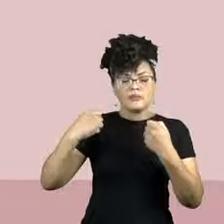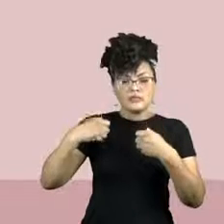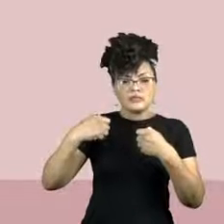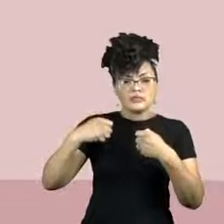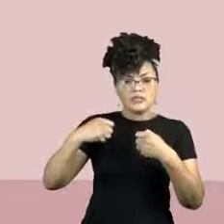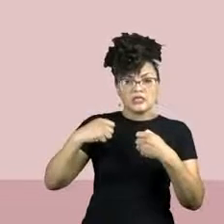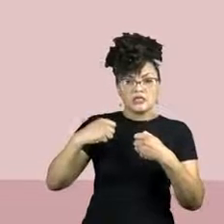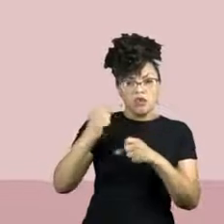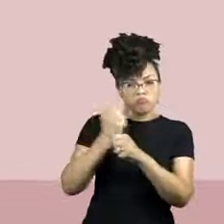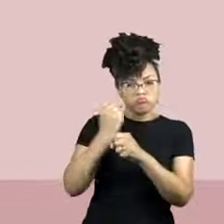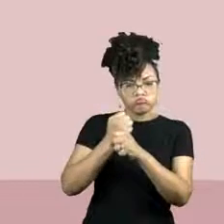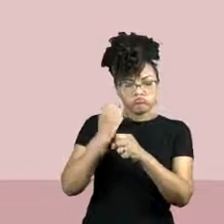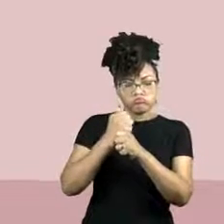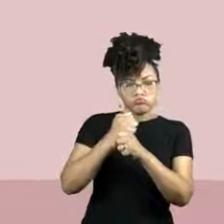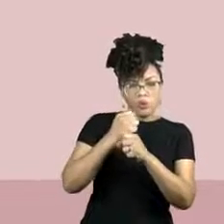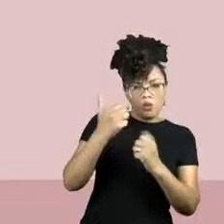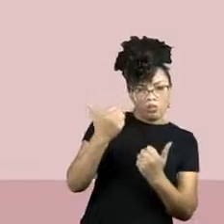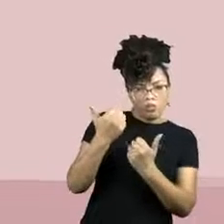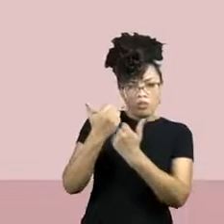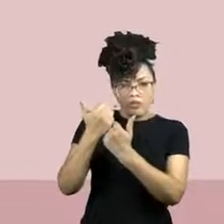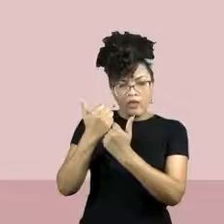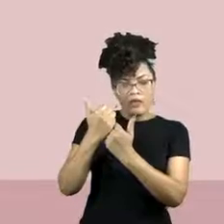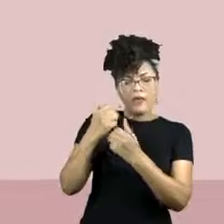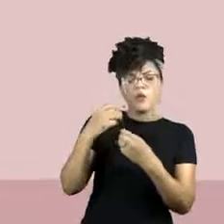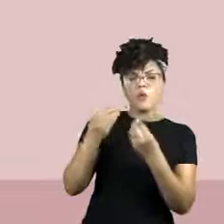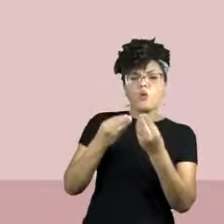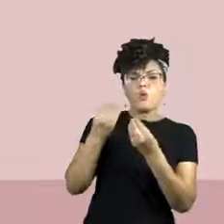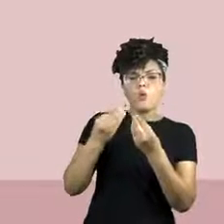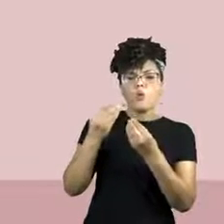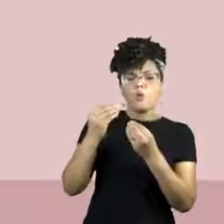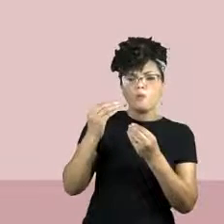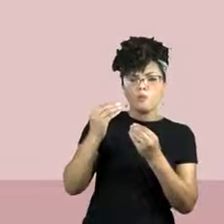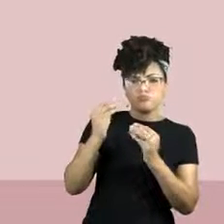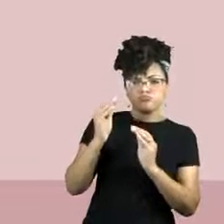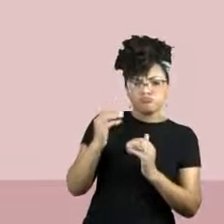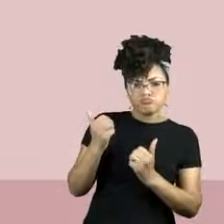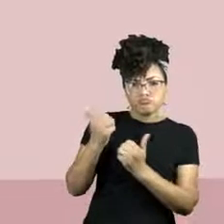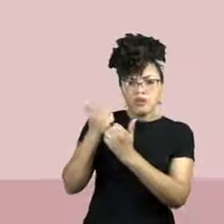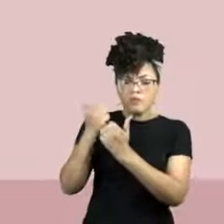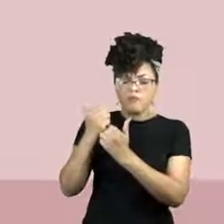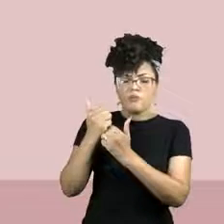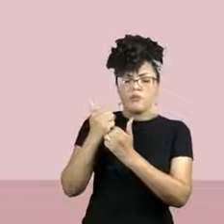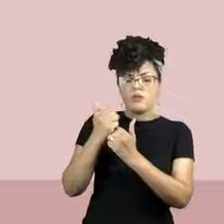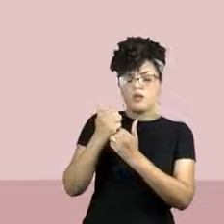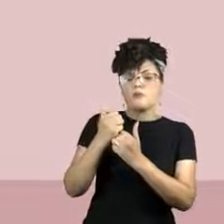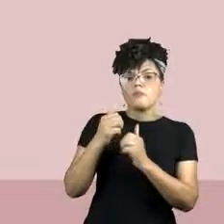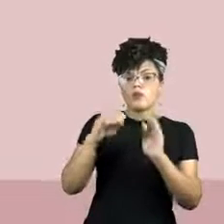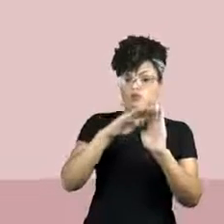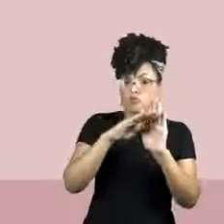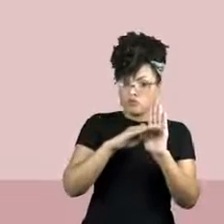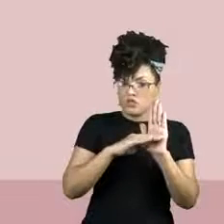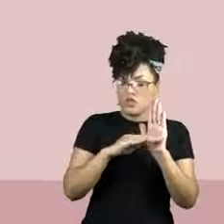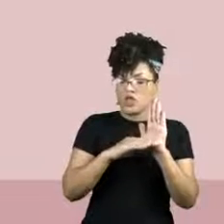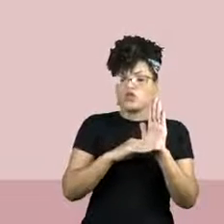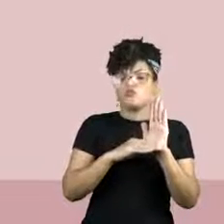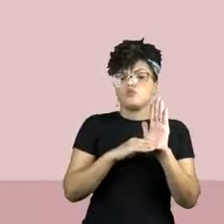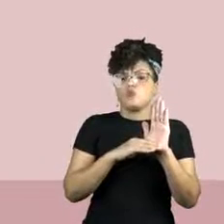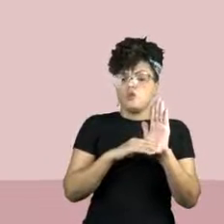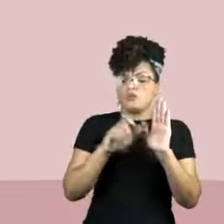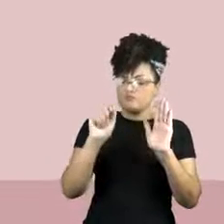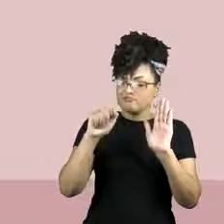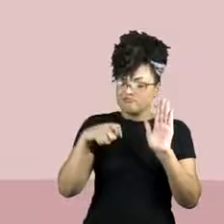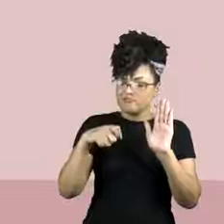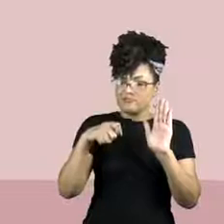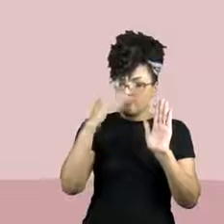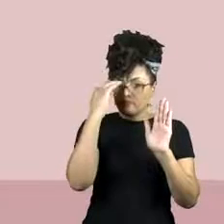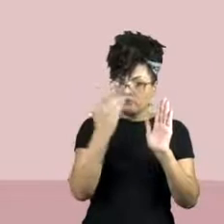de contenção, qual é a obra de contenção necessária, tá? E até mesmo para atender às normas. Do ponto de vista matemático, né, que eu vou